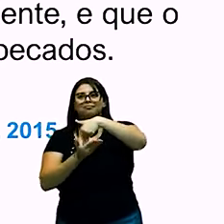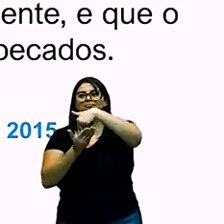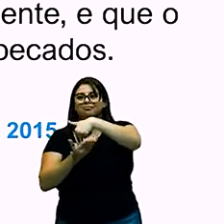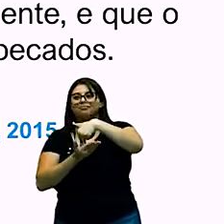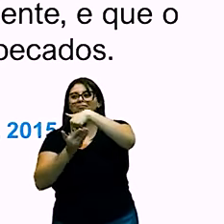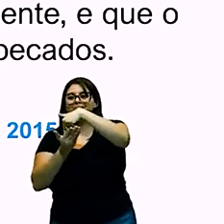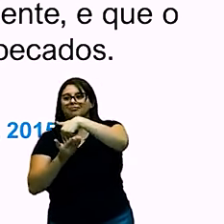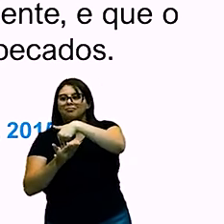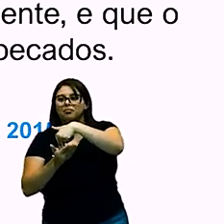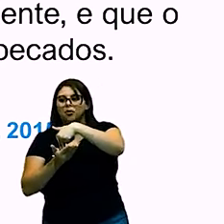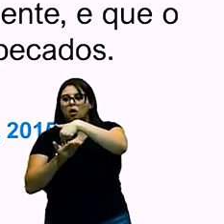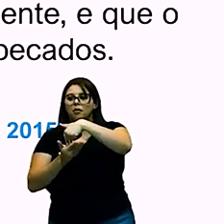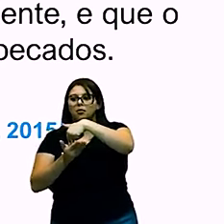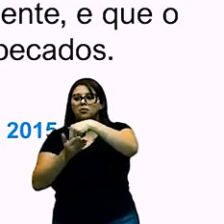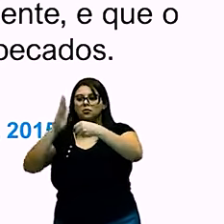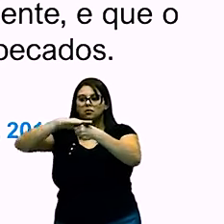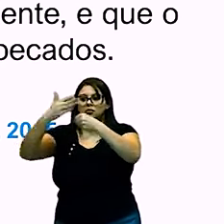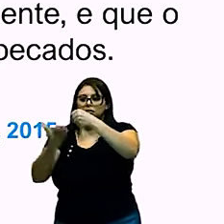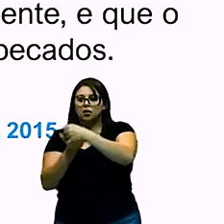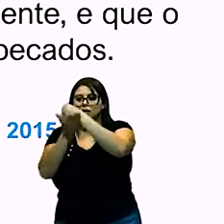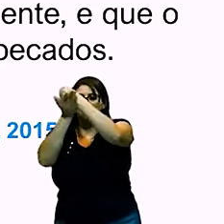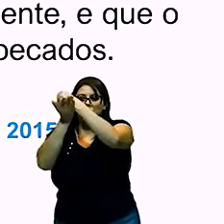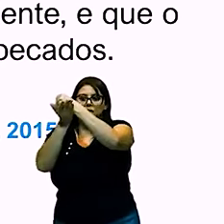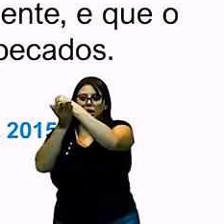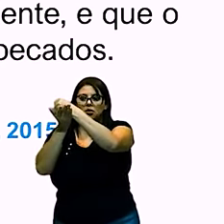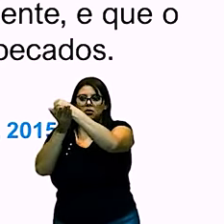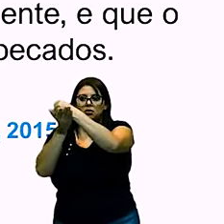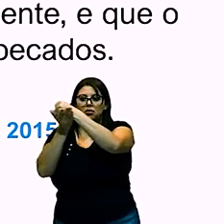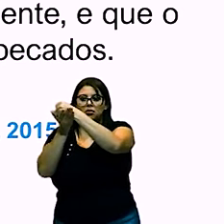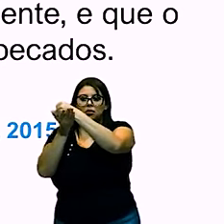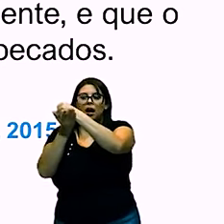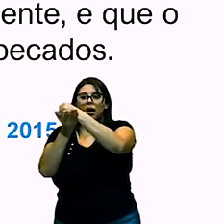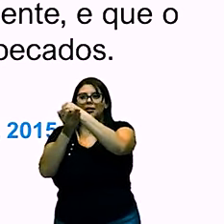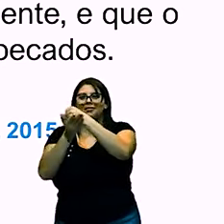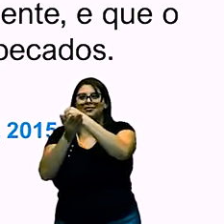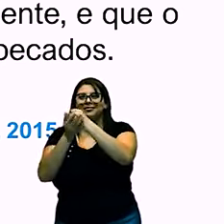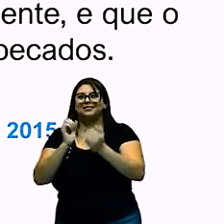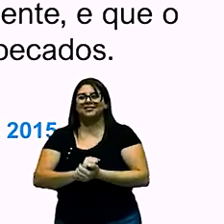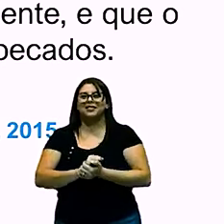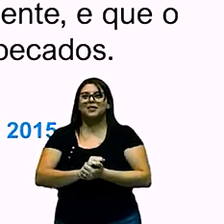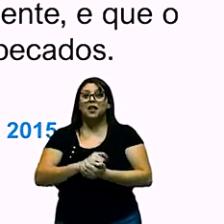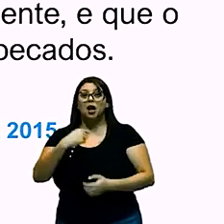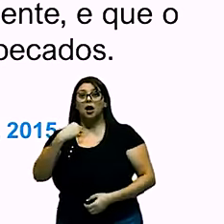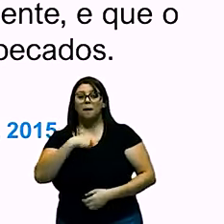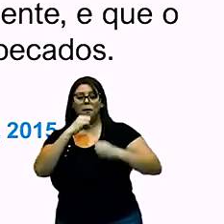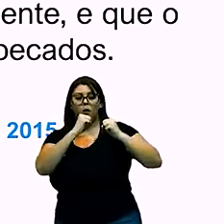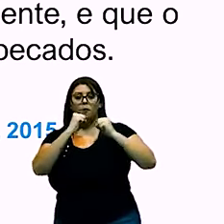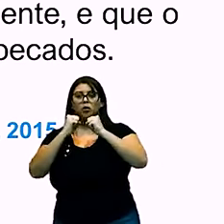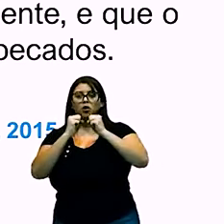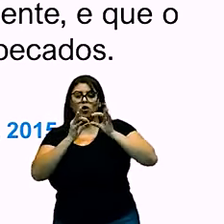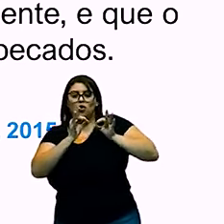fraqueza. Mas um dia Deus disse a ele: Paulo, a minha graça te basta. O meu poder se aperfeiçoou na fraqueza, e